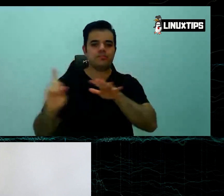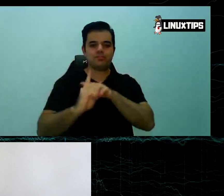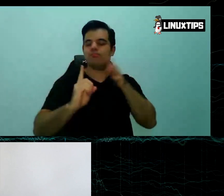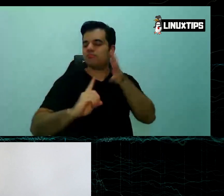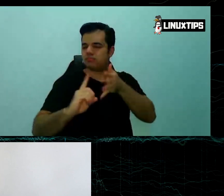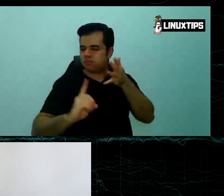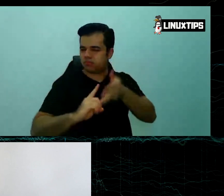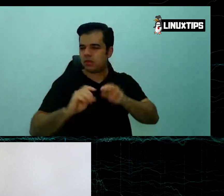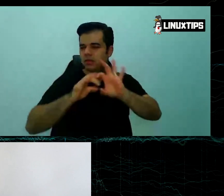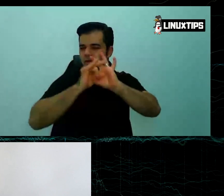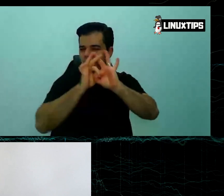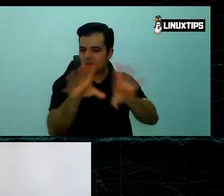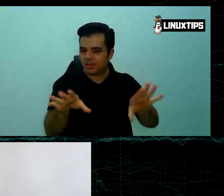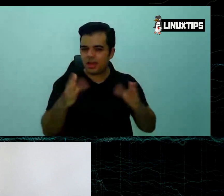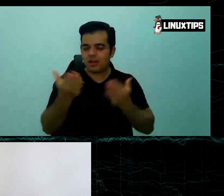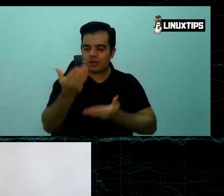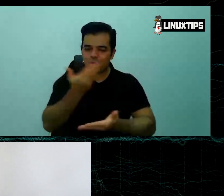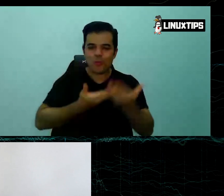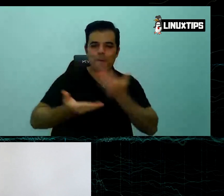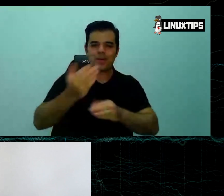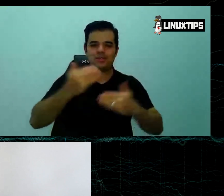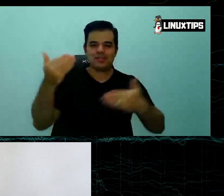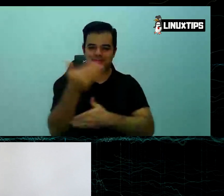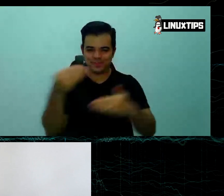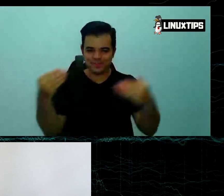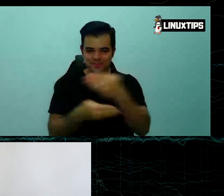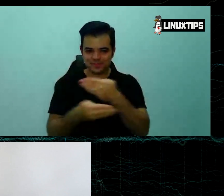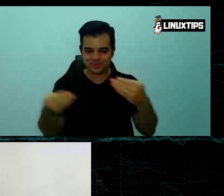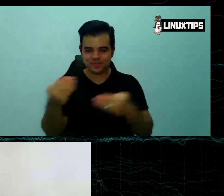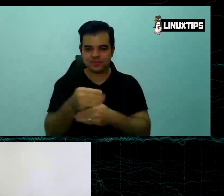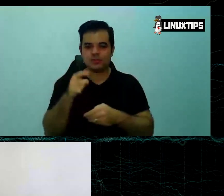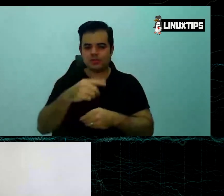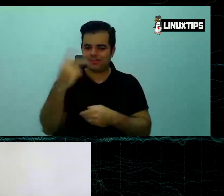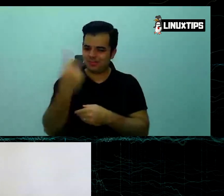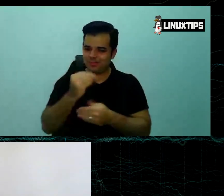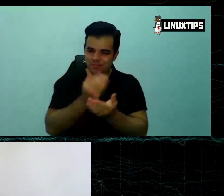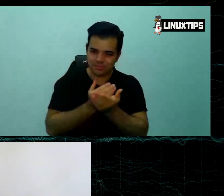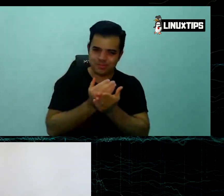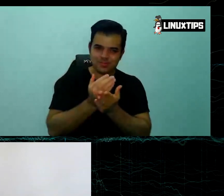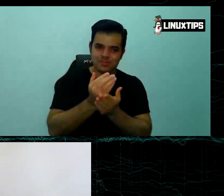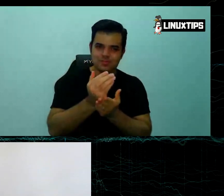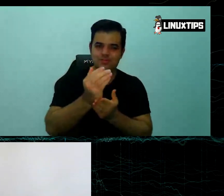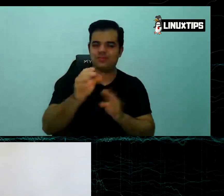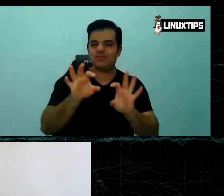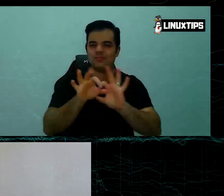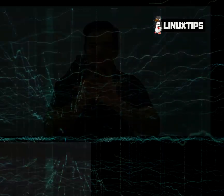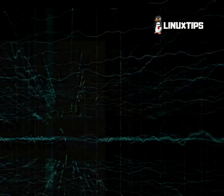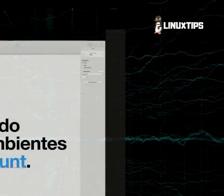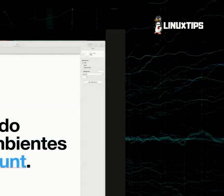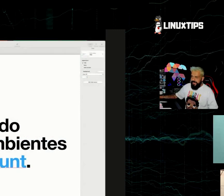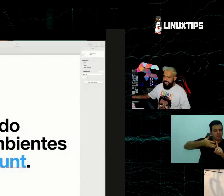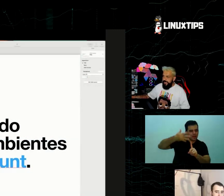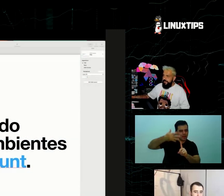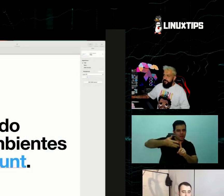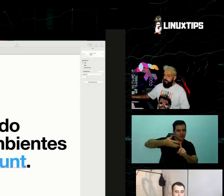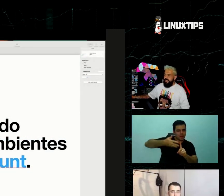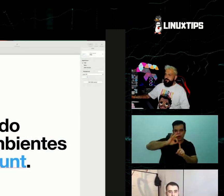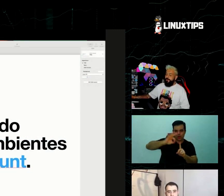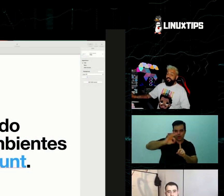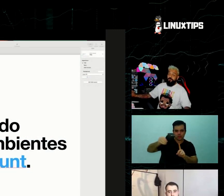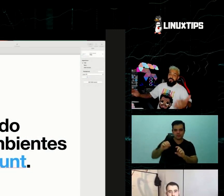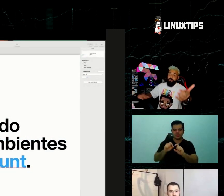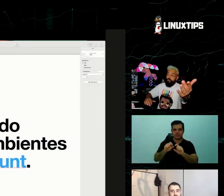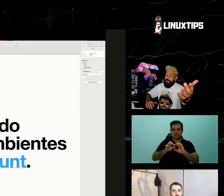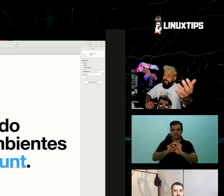já compartilho aqui e você já manda ver aquele talk sensacional. Vou ligar aqui.